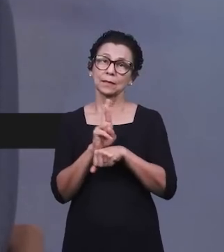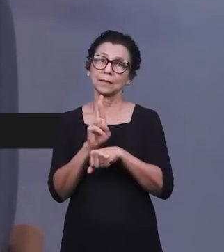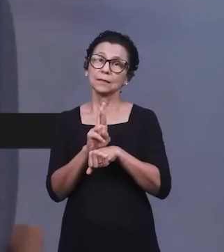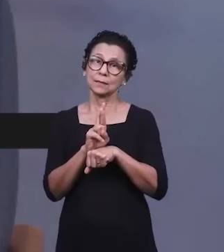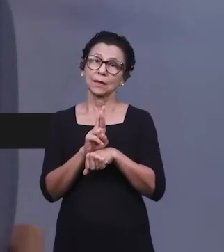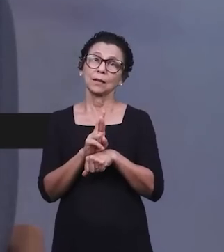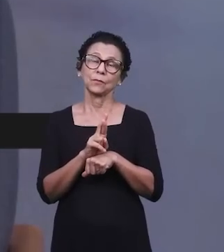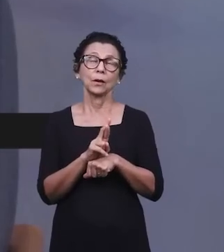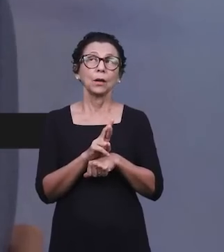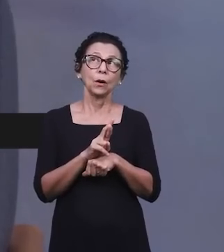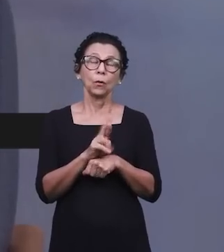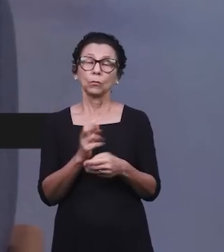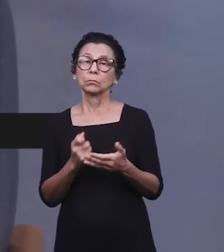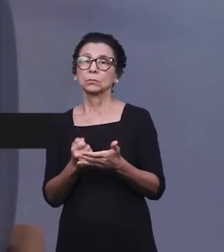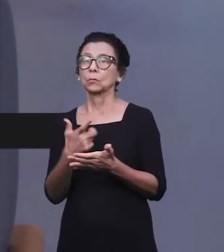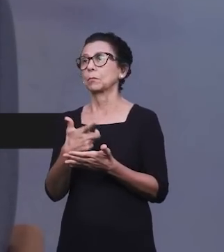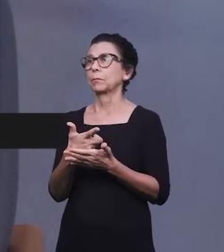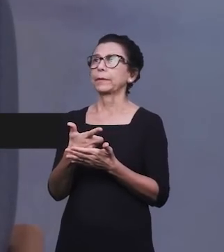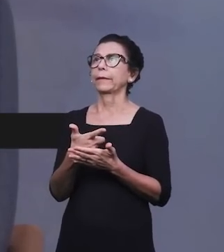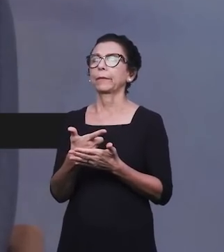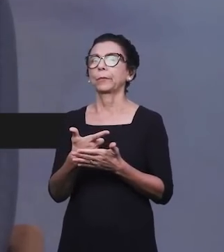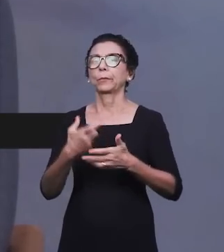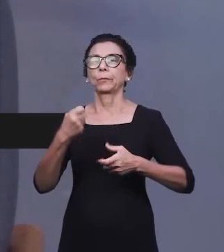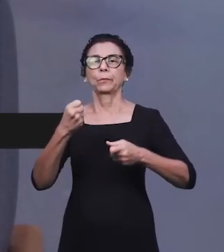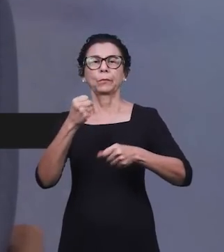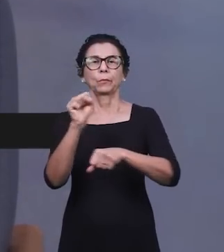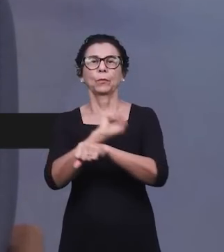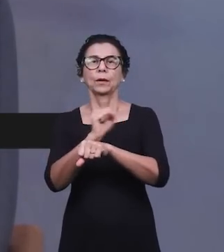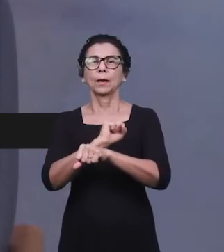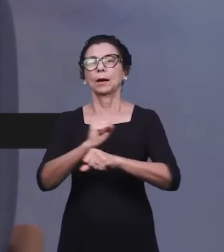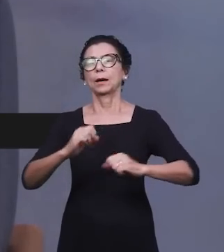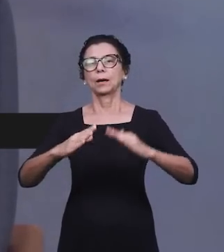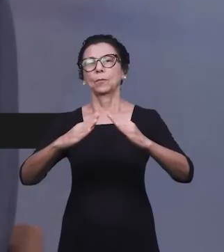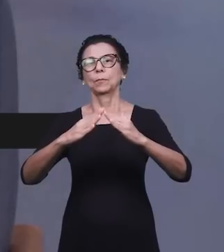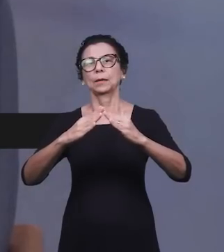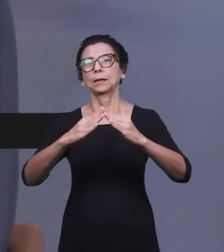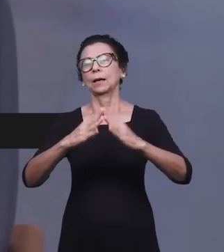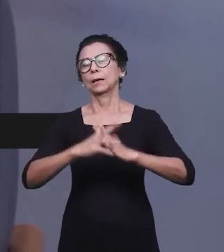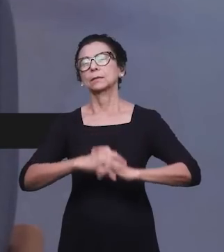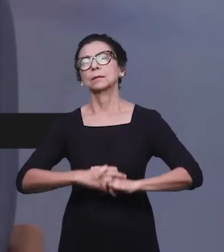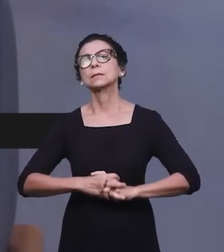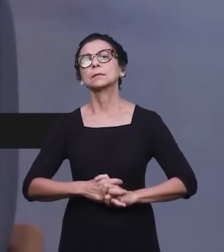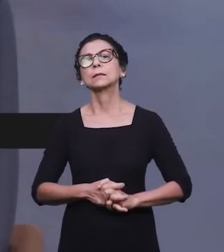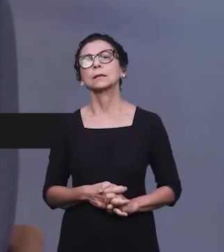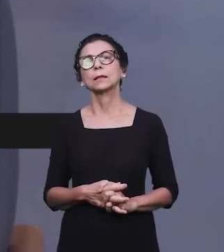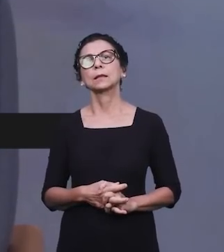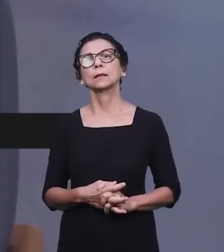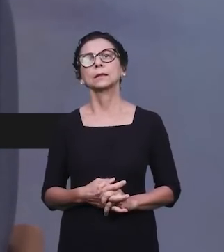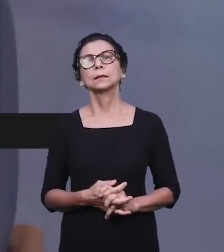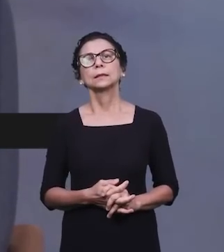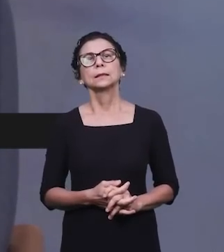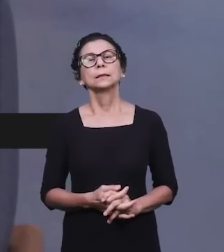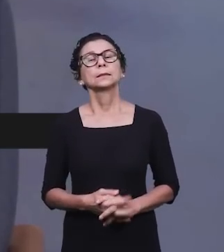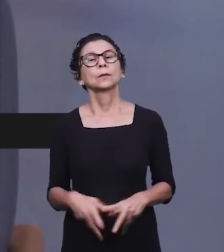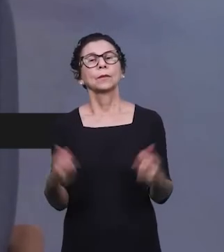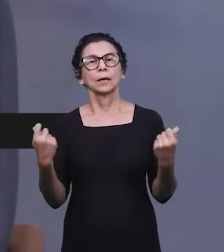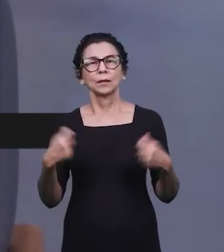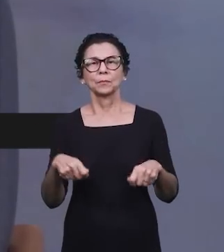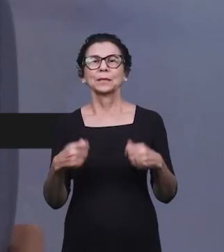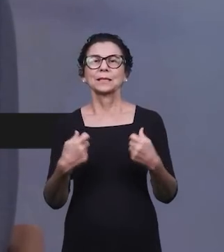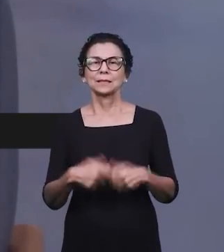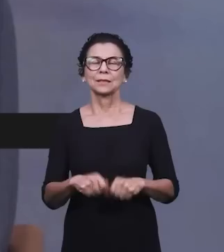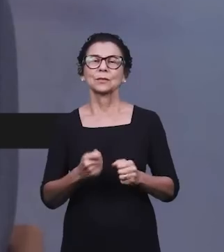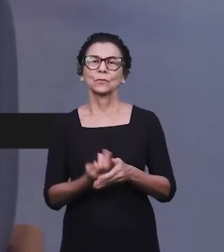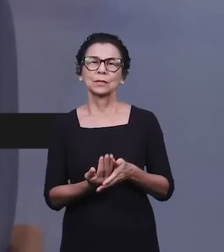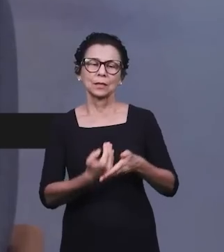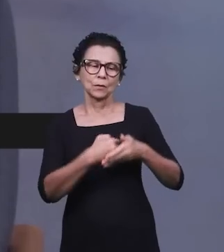querem adquirir um bem, algo maior, seja um carro, uma casa, algum outro bem que realmente necessite que se faça alguma